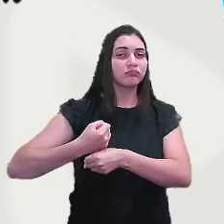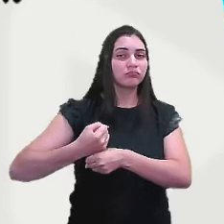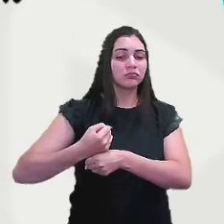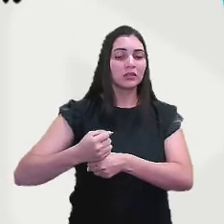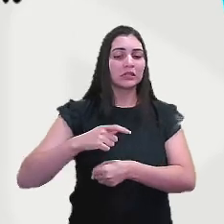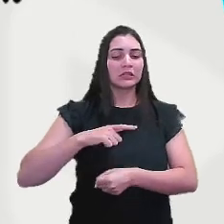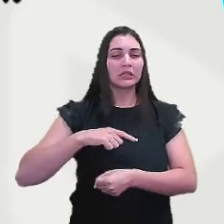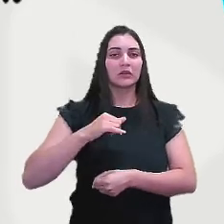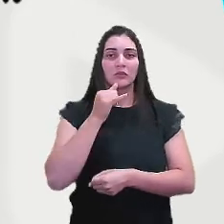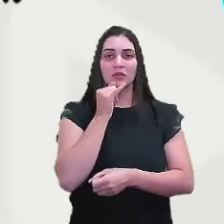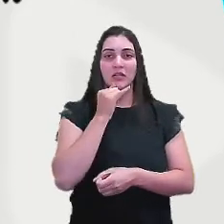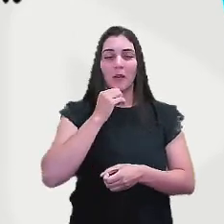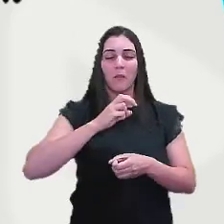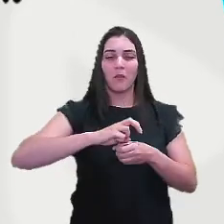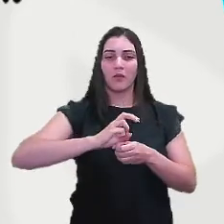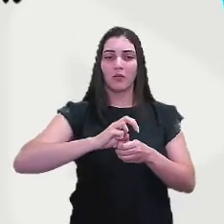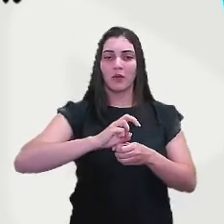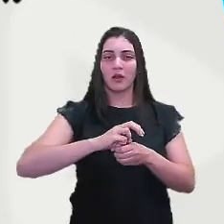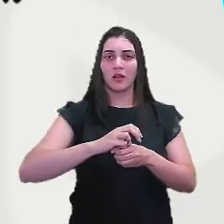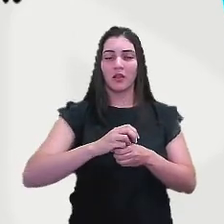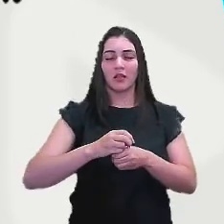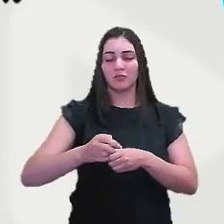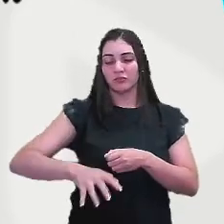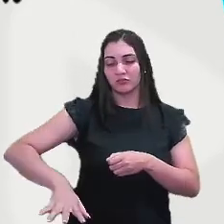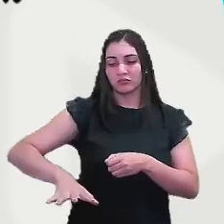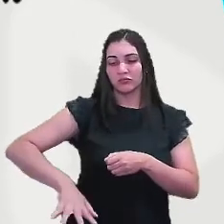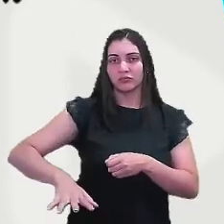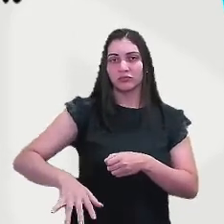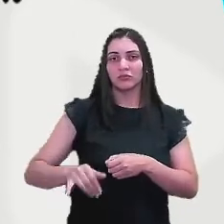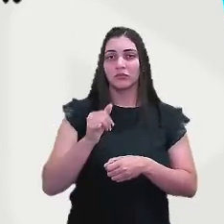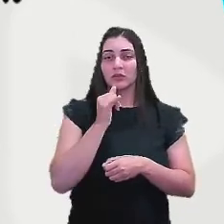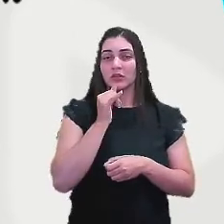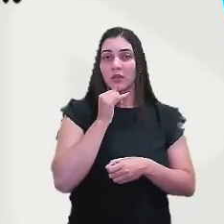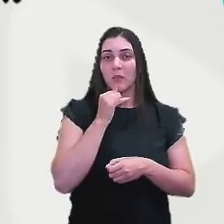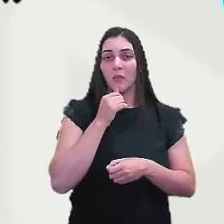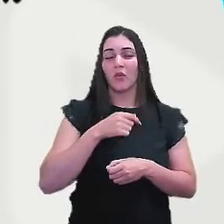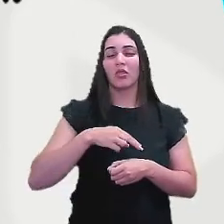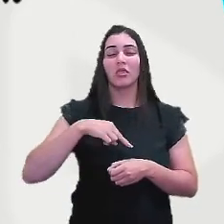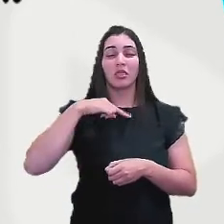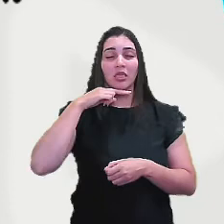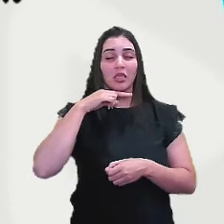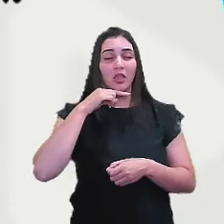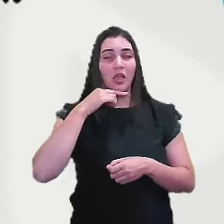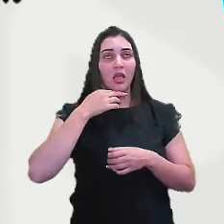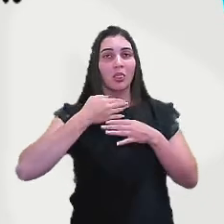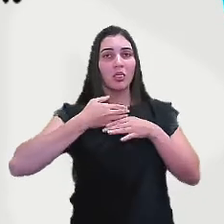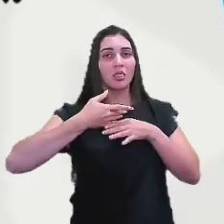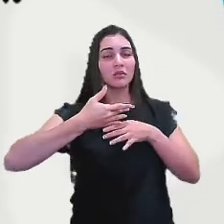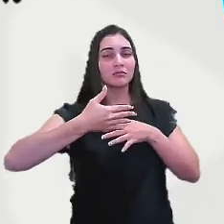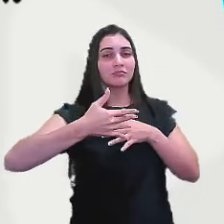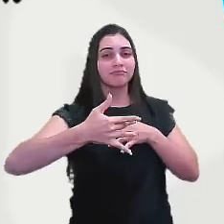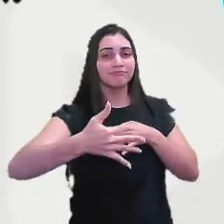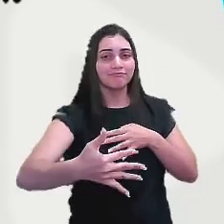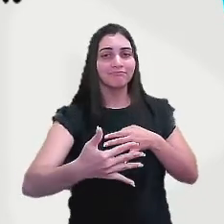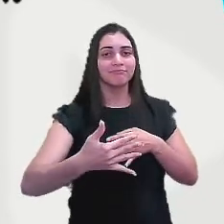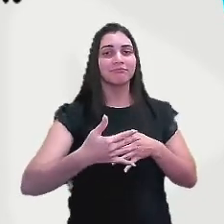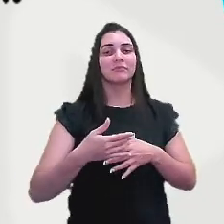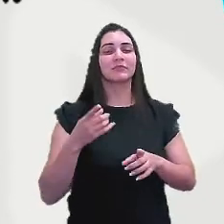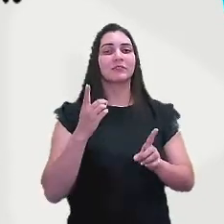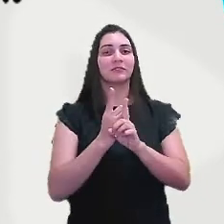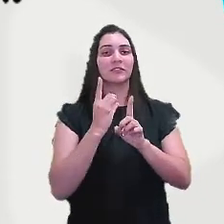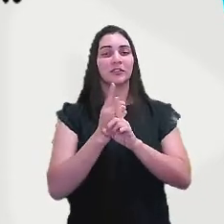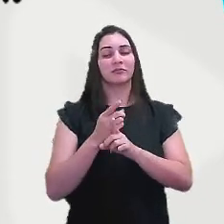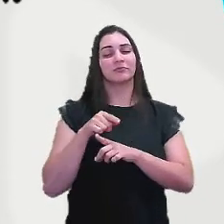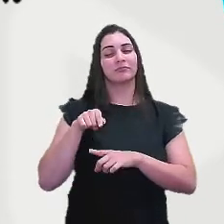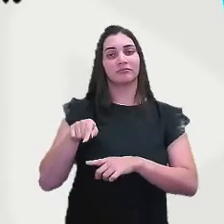de refrigerante que tu deixar no chão, possivelmente o neto do teu neto, do teu neto, do teu neto, do teu neto, do teu neto, do teu neto, vai encontrar